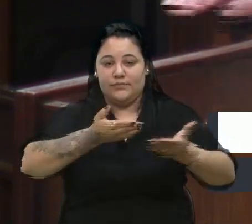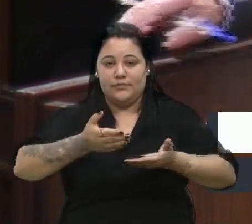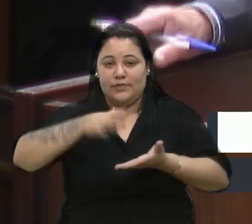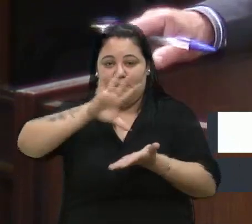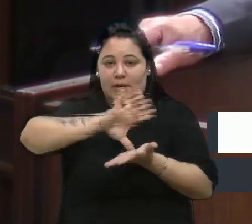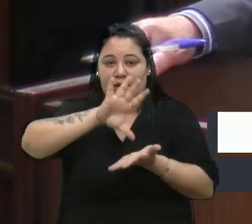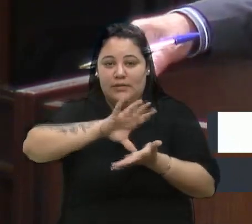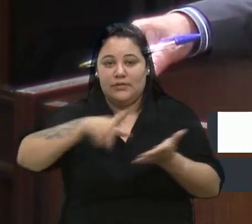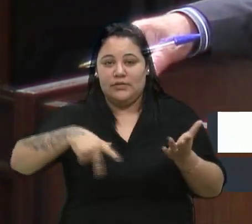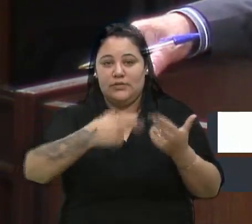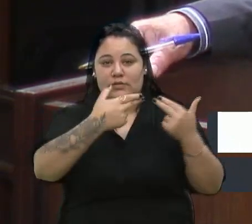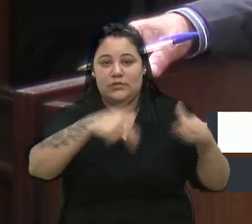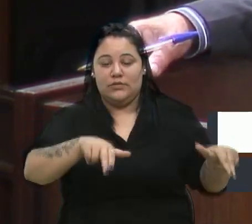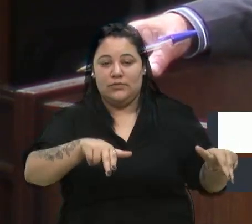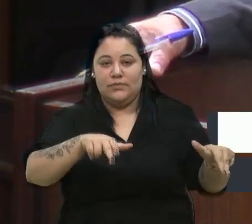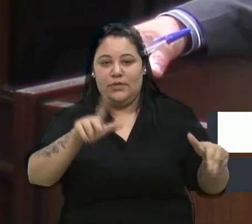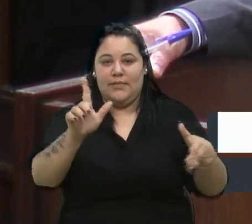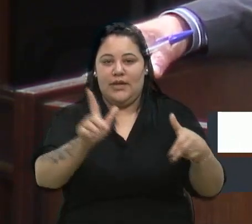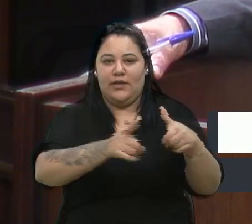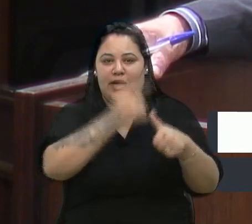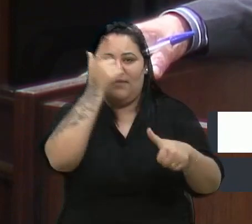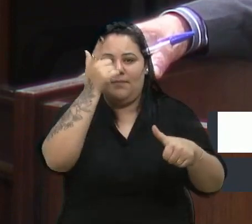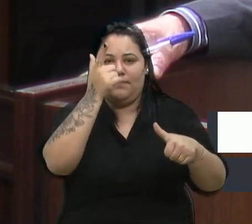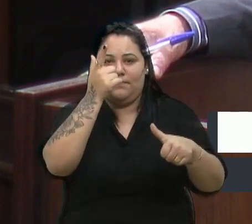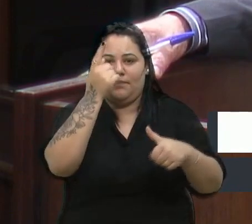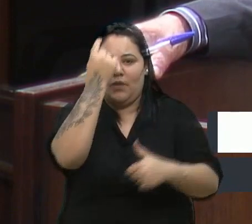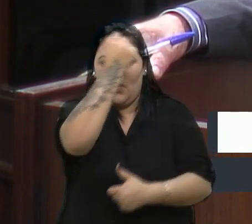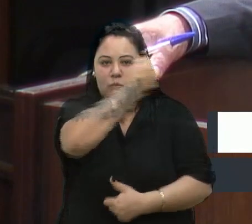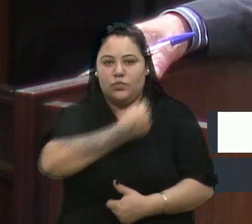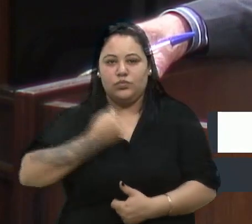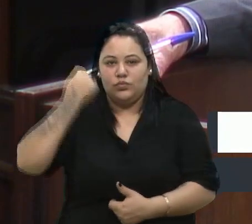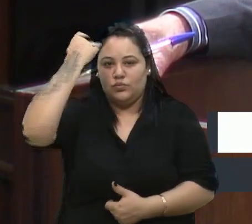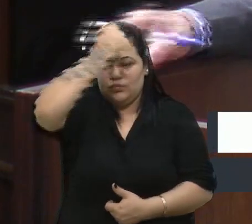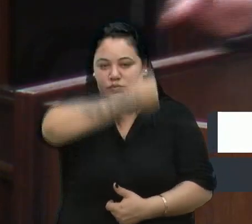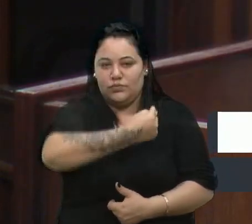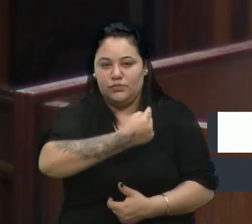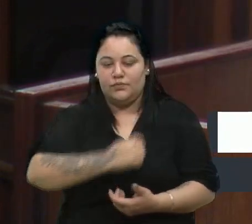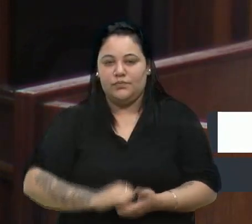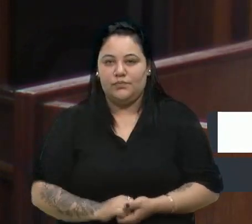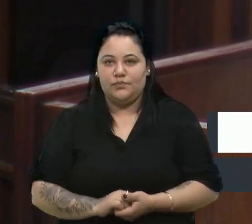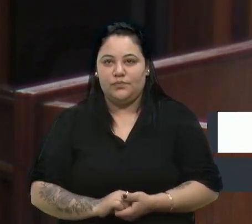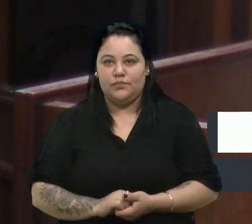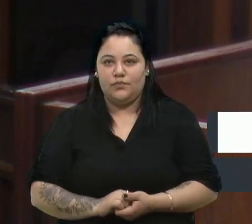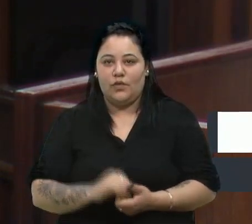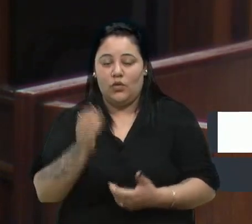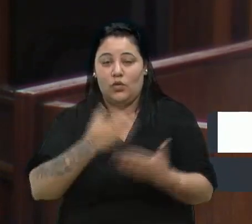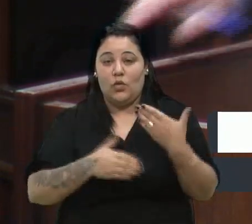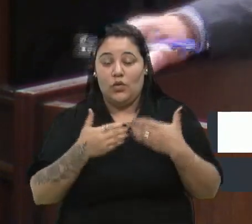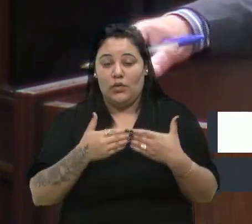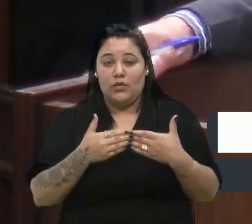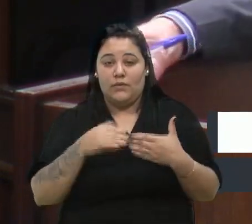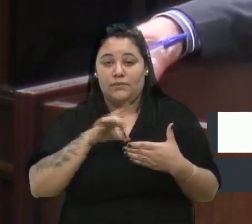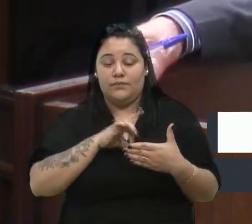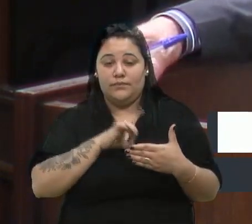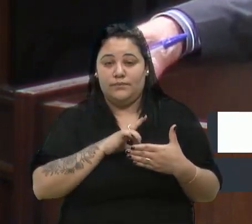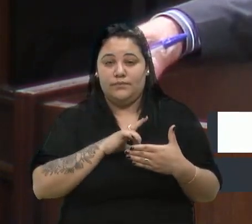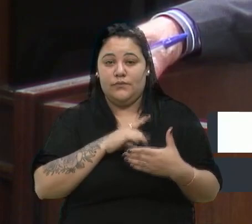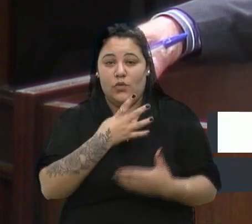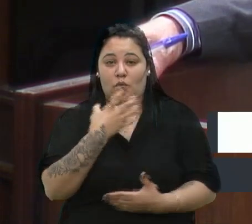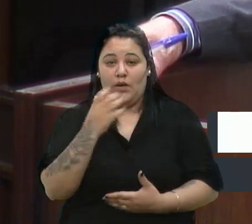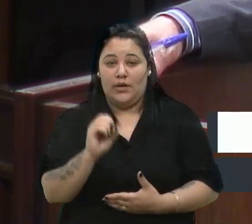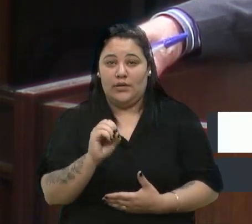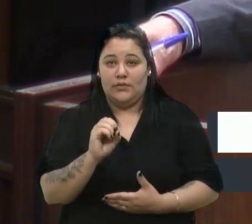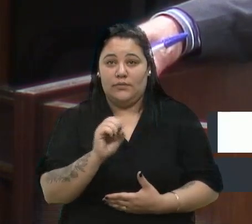inauguração do primeiro relógio. 60 dias teremos 9, num total de 40. 18 deles